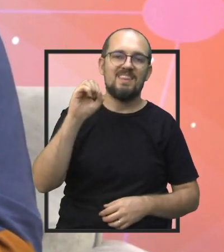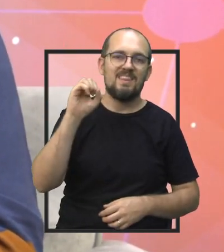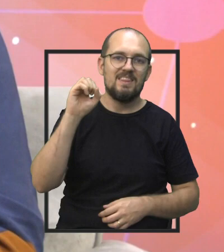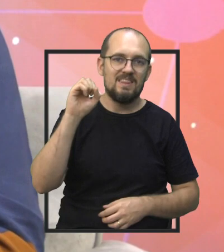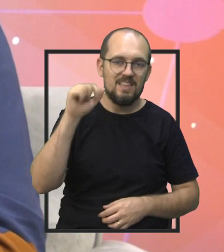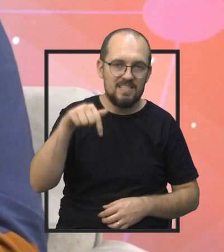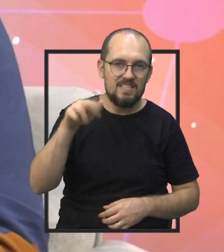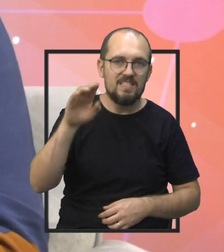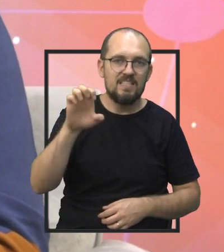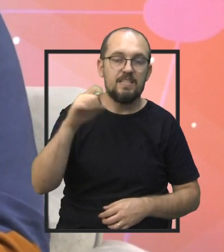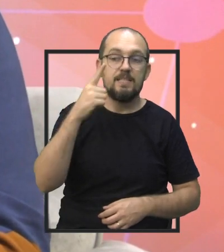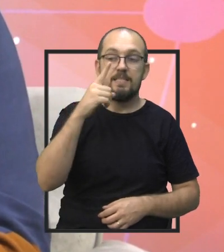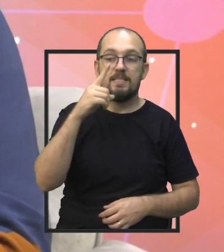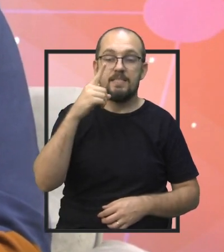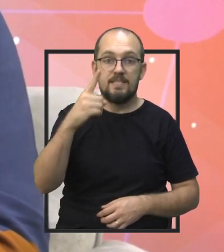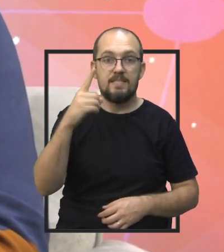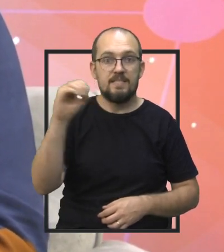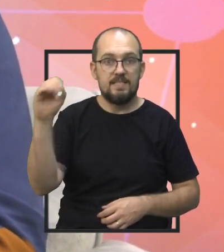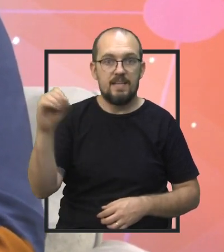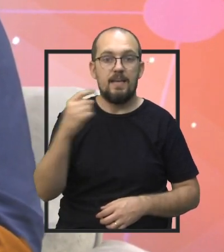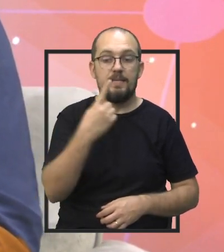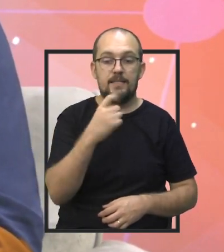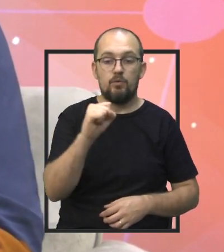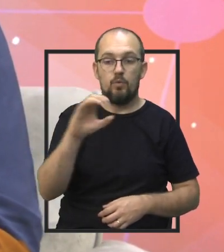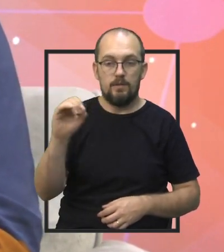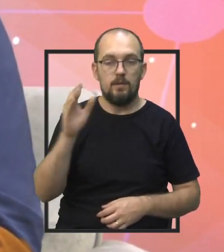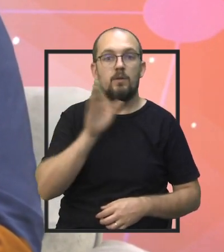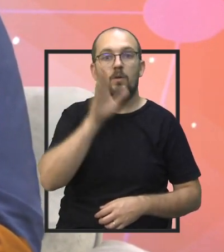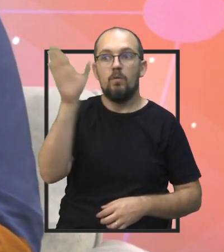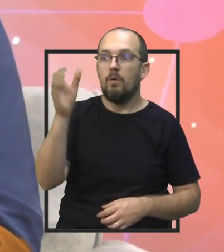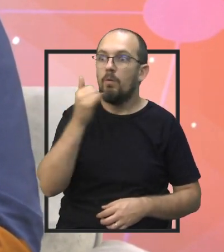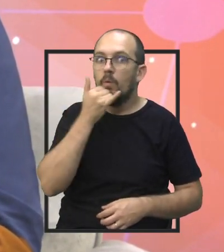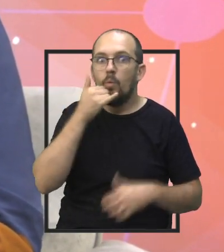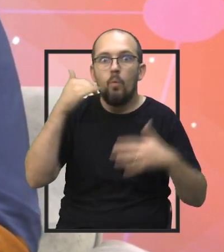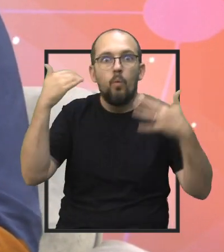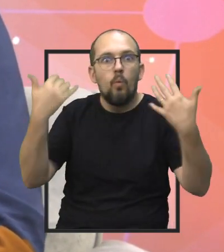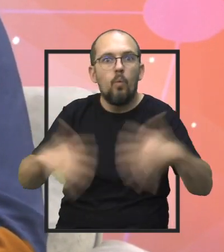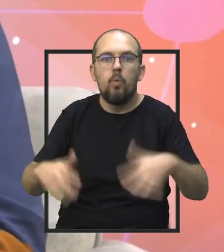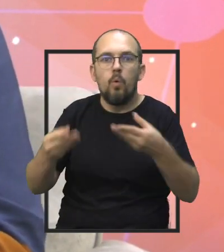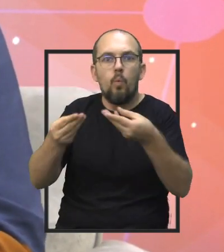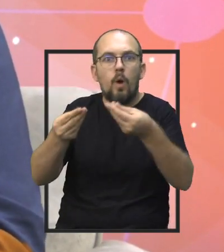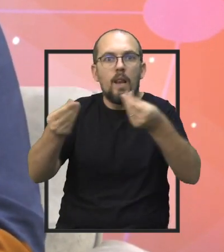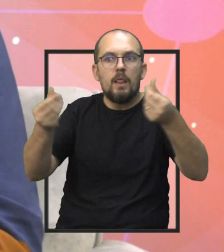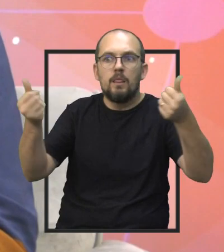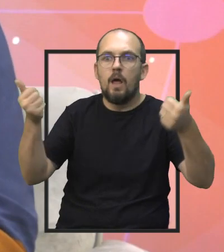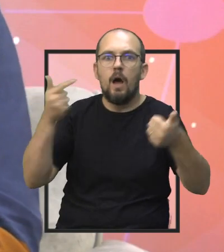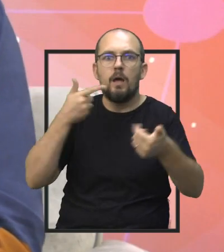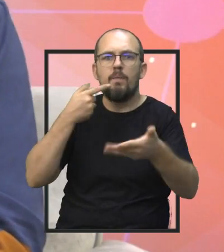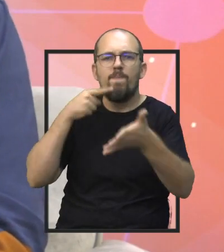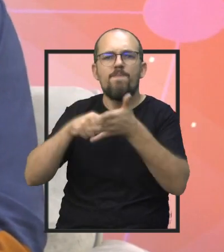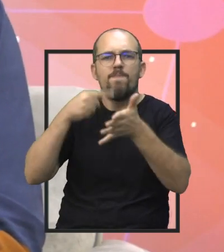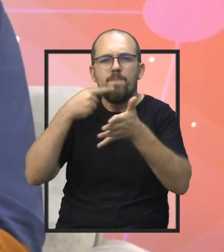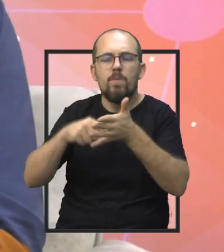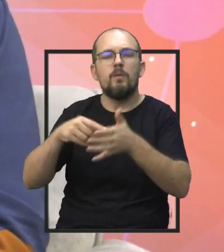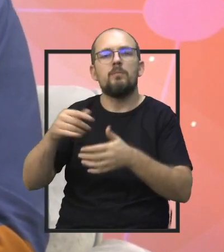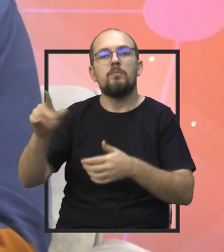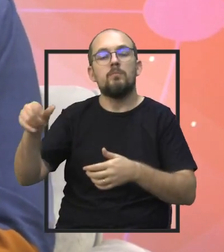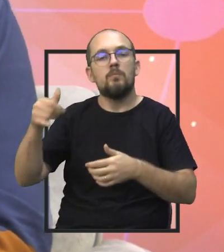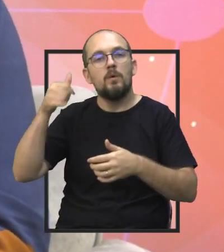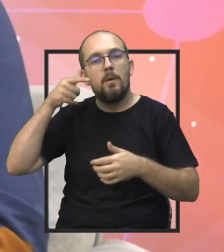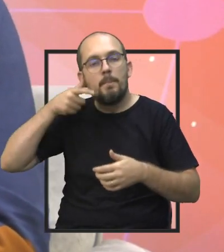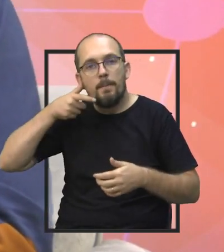Disque 180, e me encantei com a efetividade, assim, com a qualidade da escuta das denúncias, né?